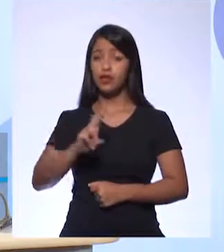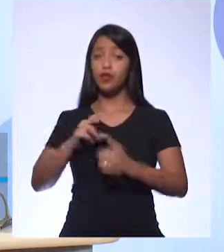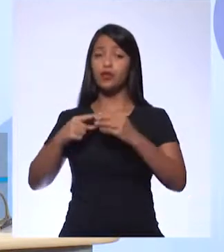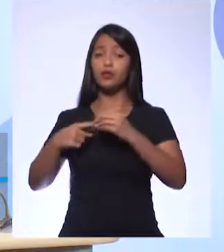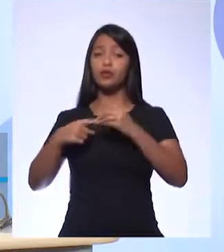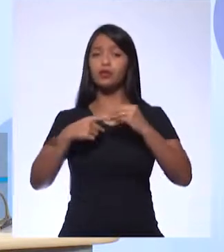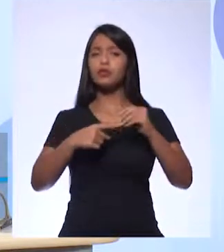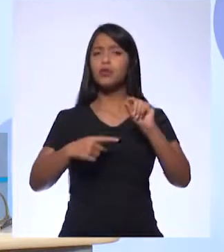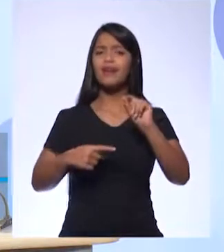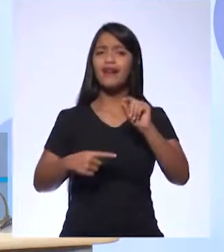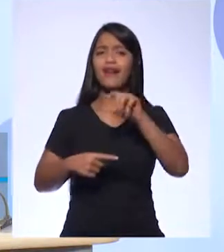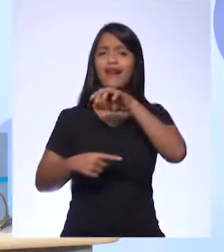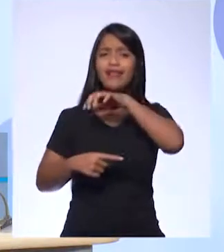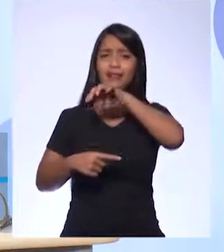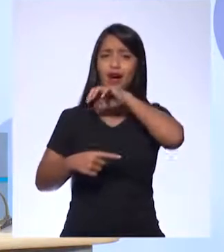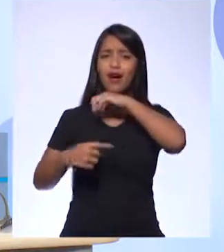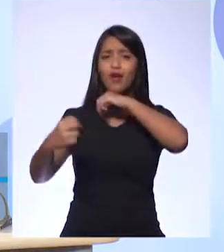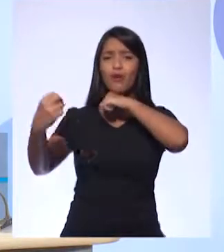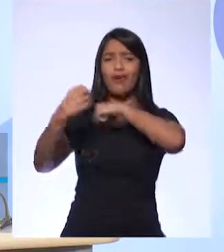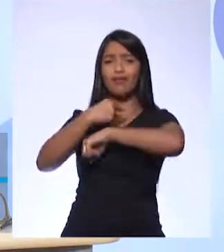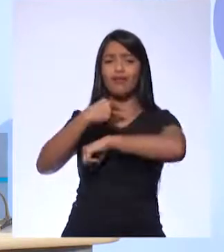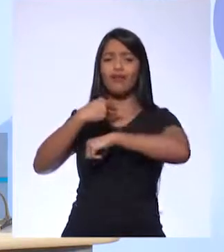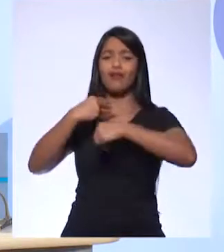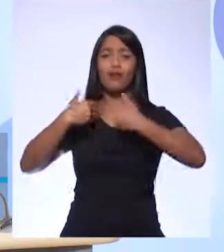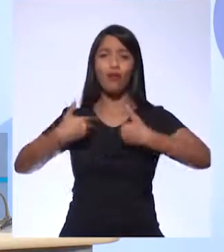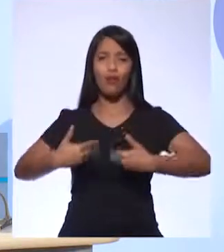um animal que nos infecta.